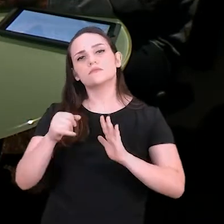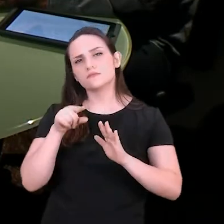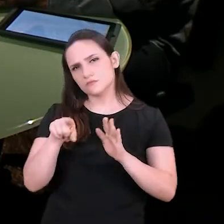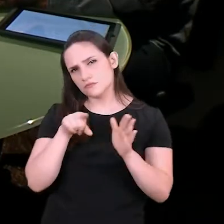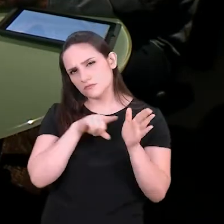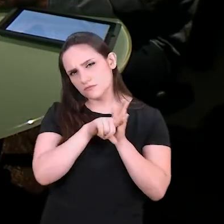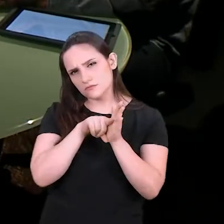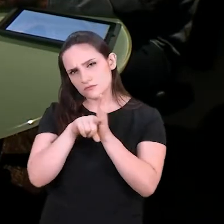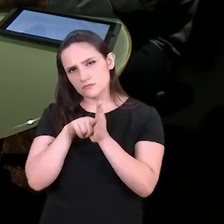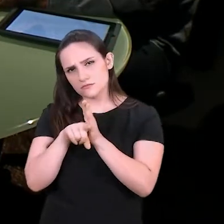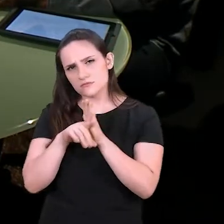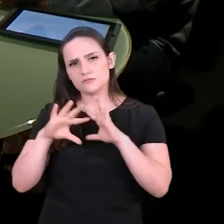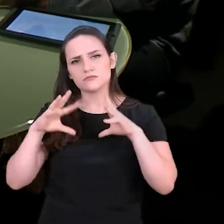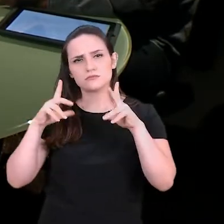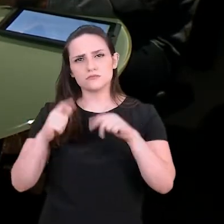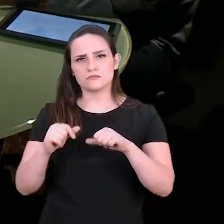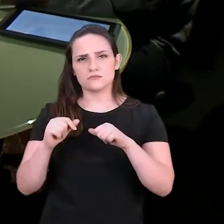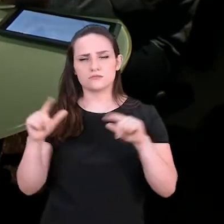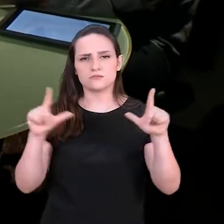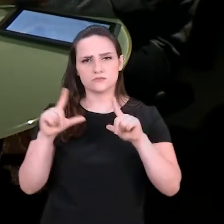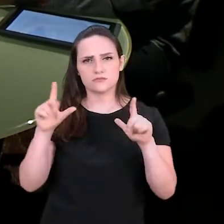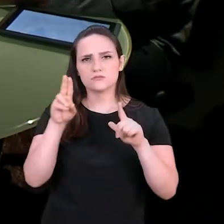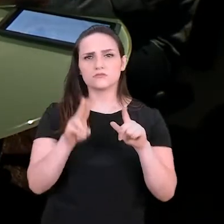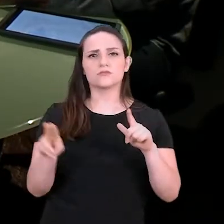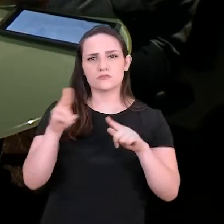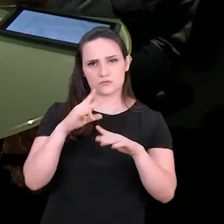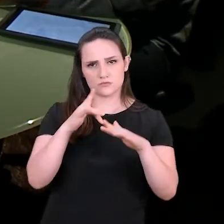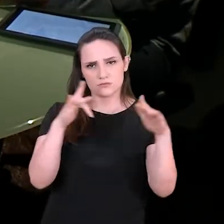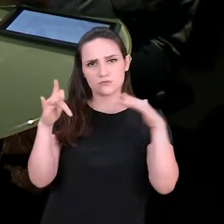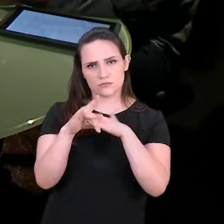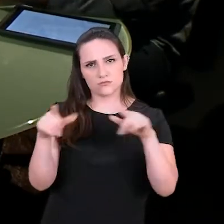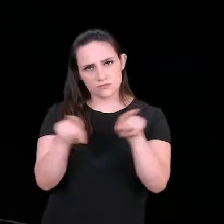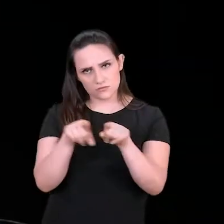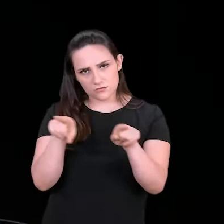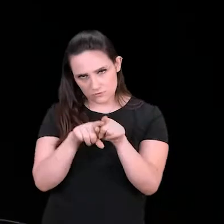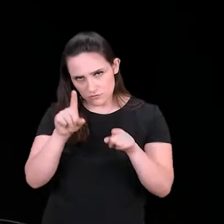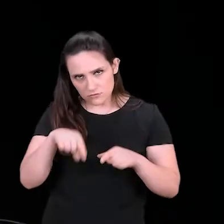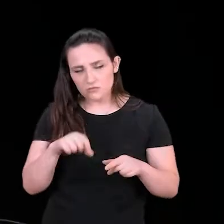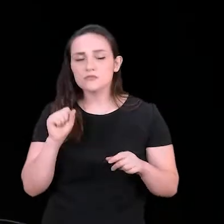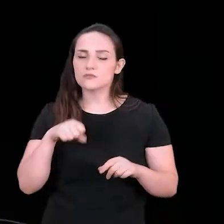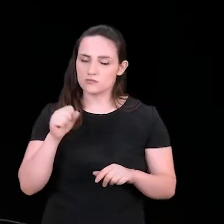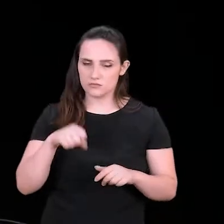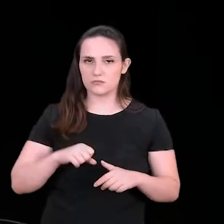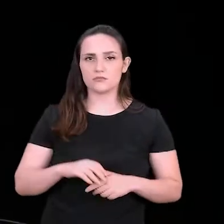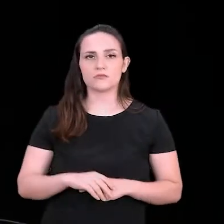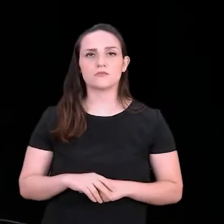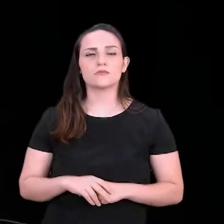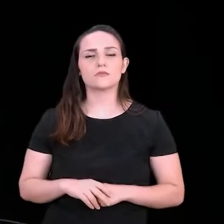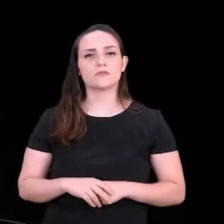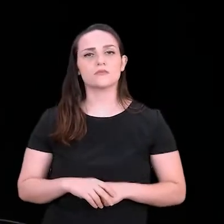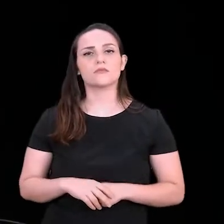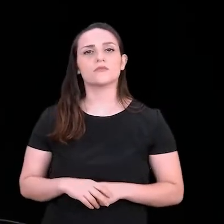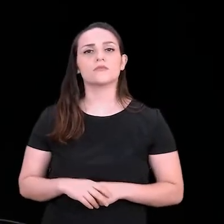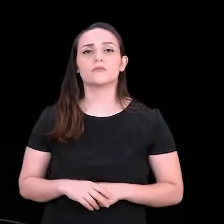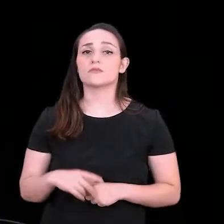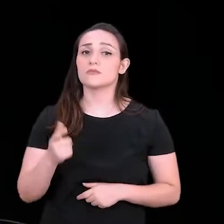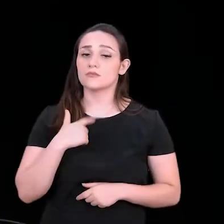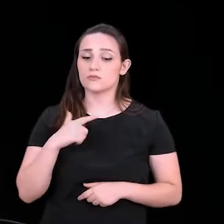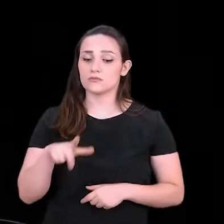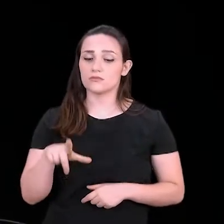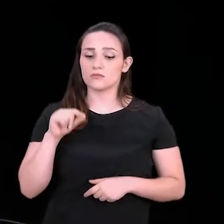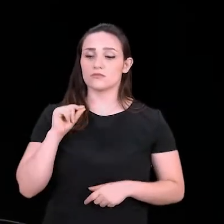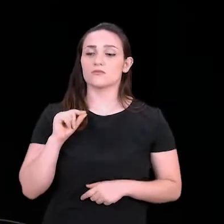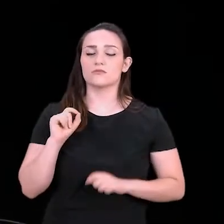projeto, o senhor investigou os veículos de Campo Grande que também utilizavam as plataformas digitais, é isso, né? Isso. Eu fiz